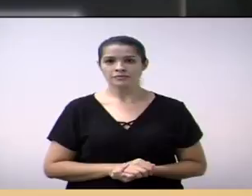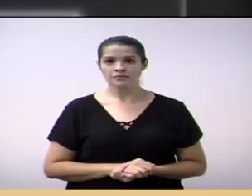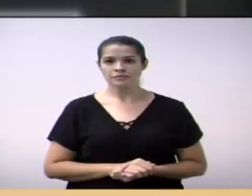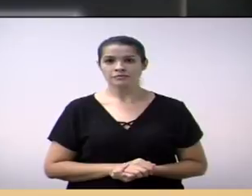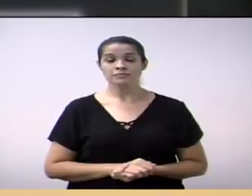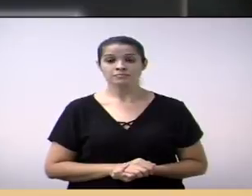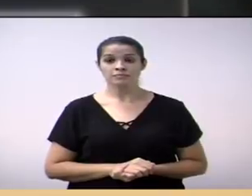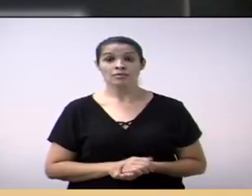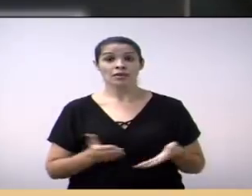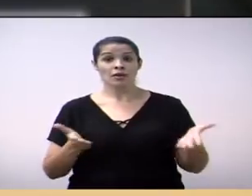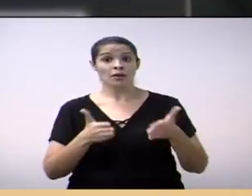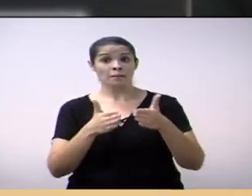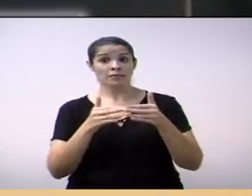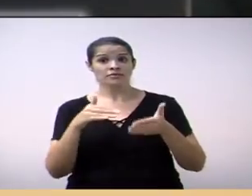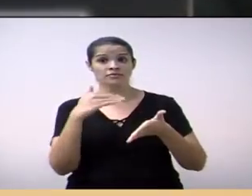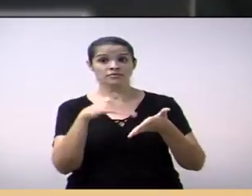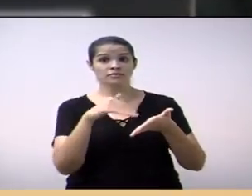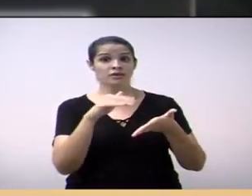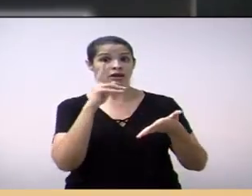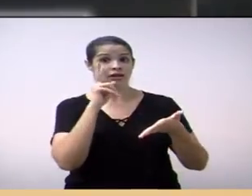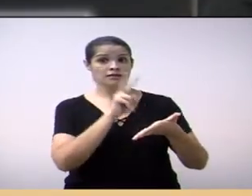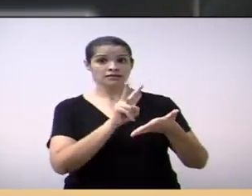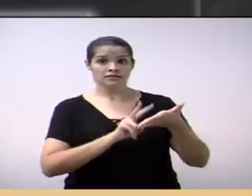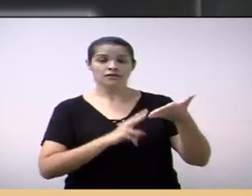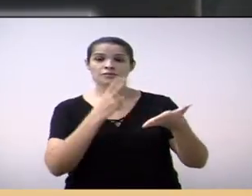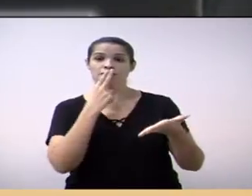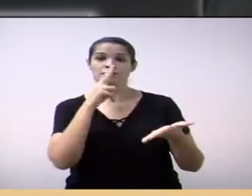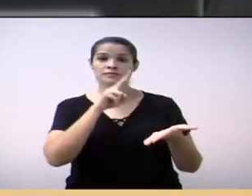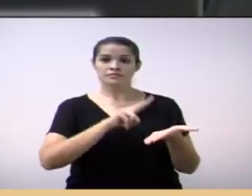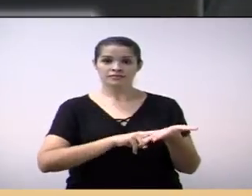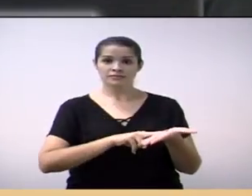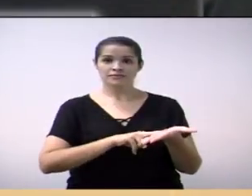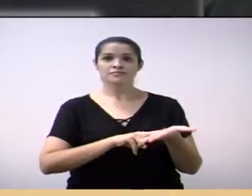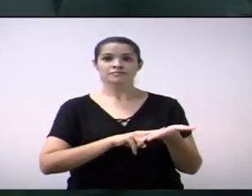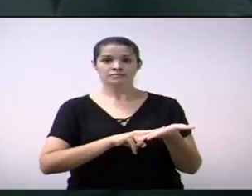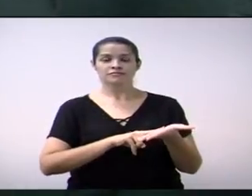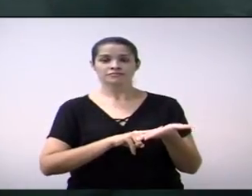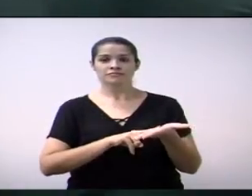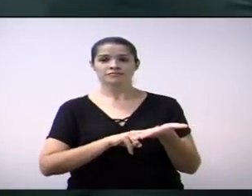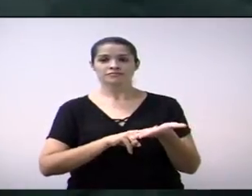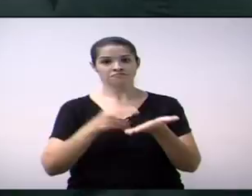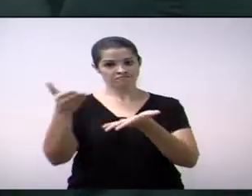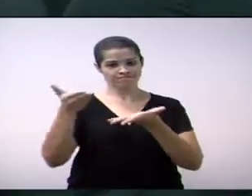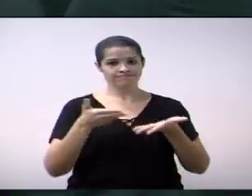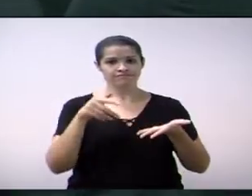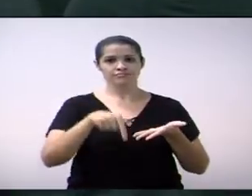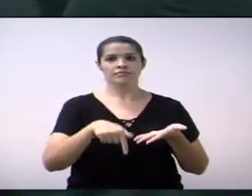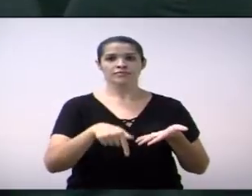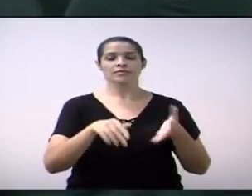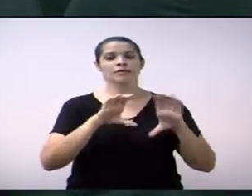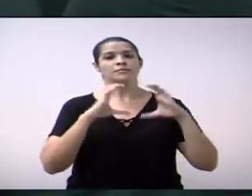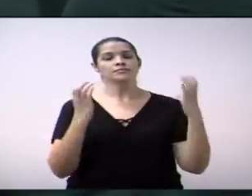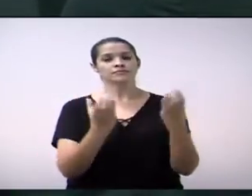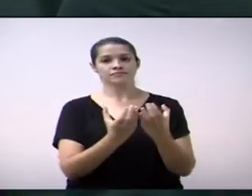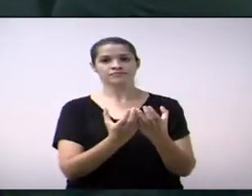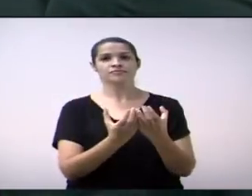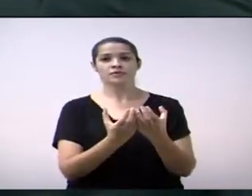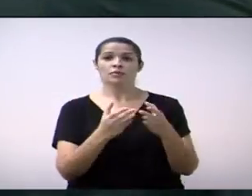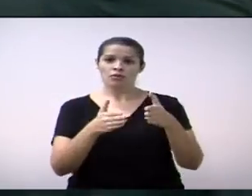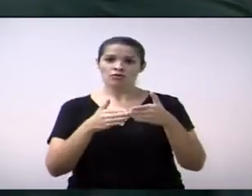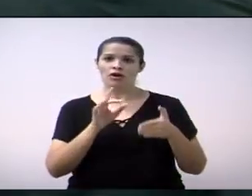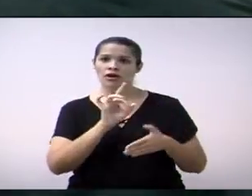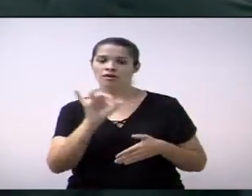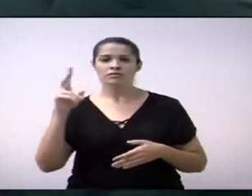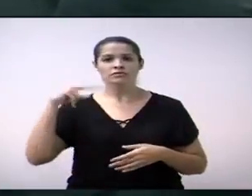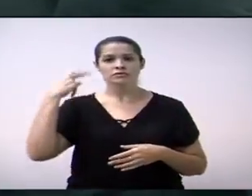Peço ao senhor secretário que faça a leitura das correspondências recebidas. As correspondências encontram-se à disposição dos